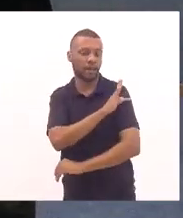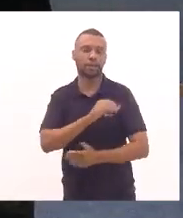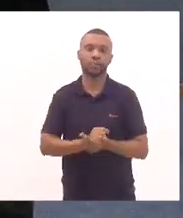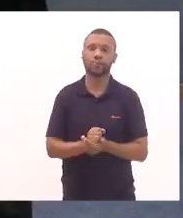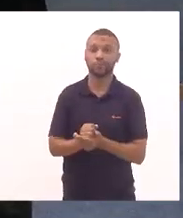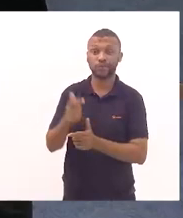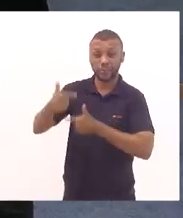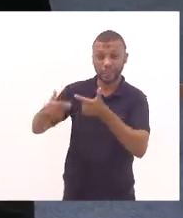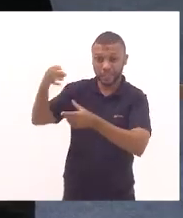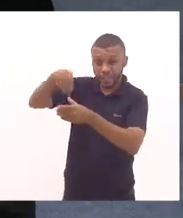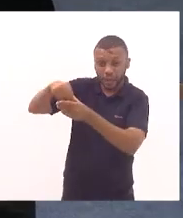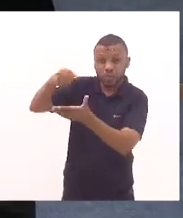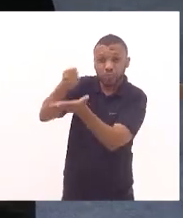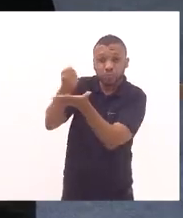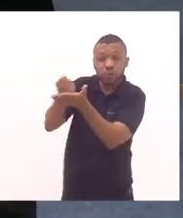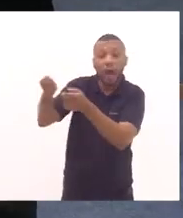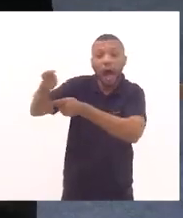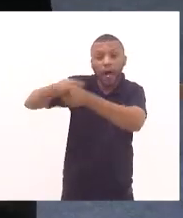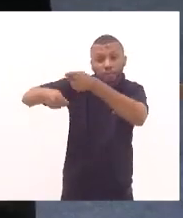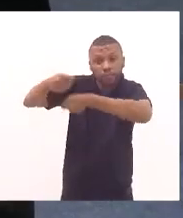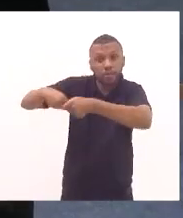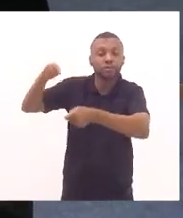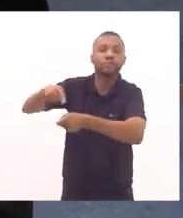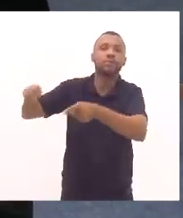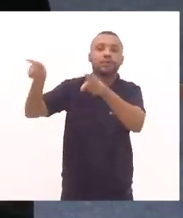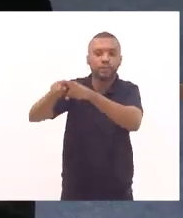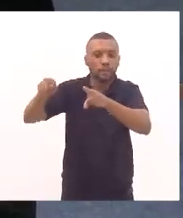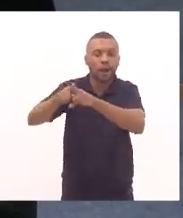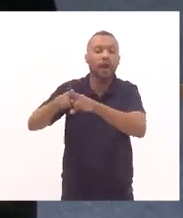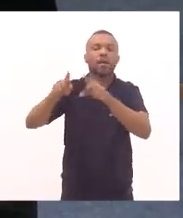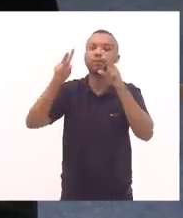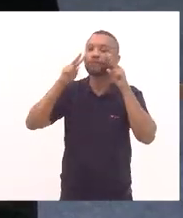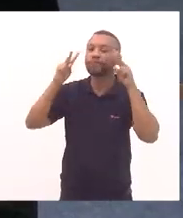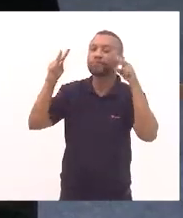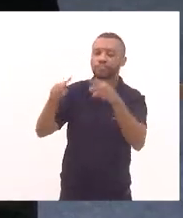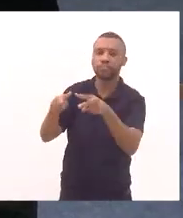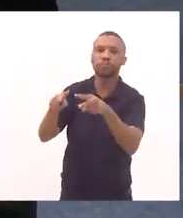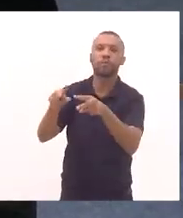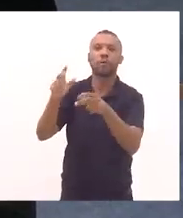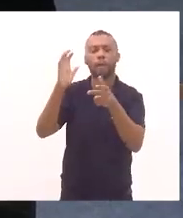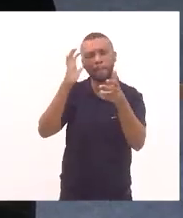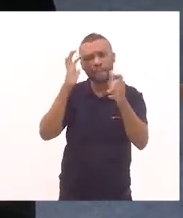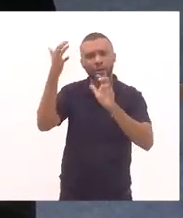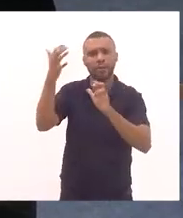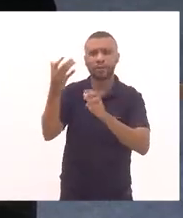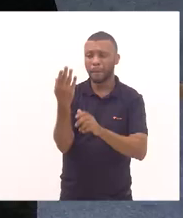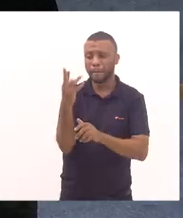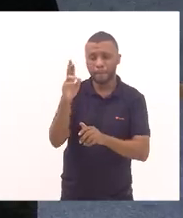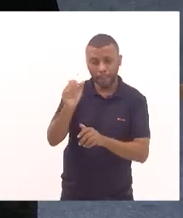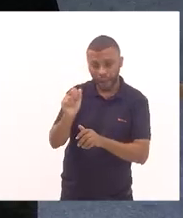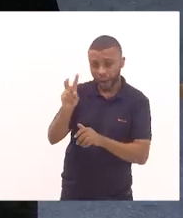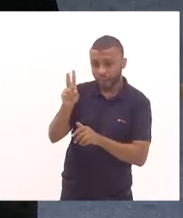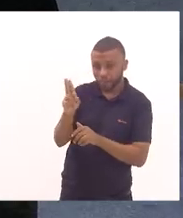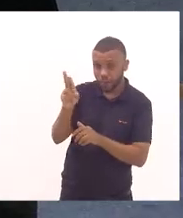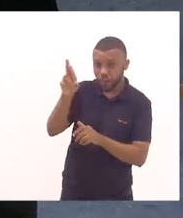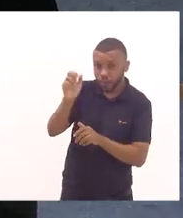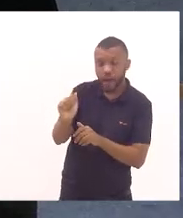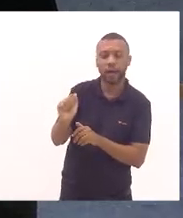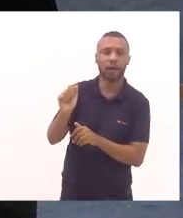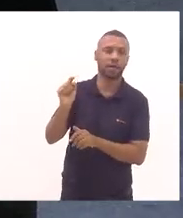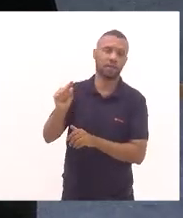cartorial, aquele que está nas atividades administrativas, que também fazem jus a uma eventual bravura ou promoção para outros